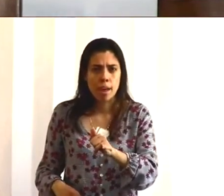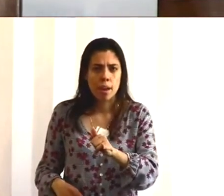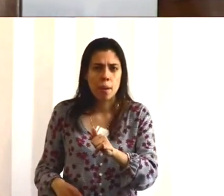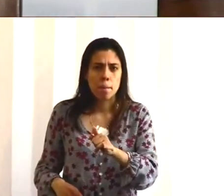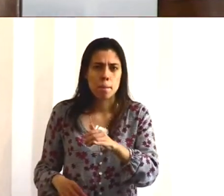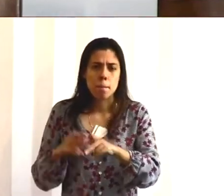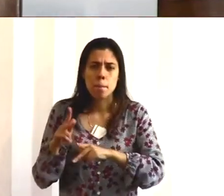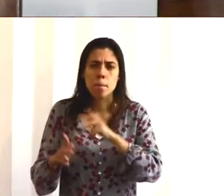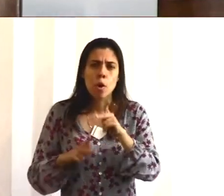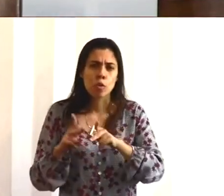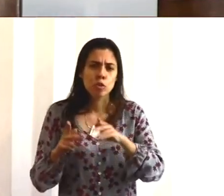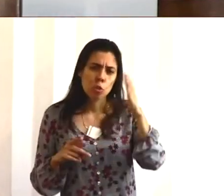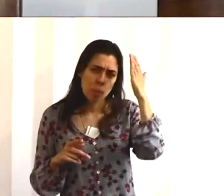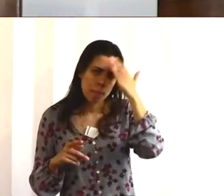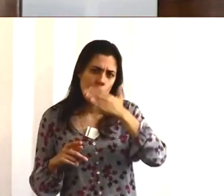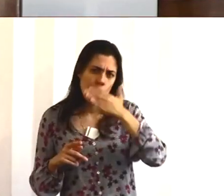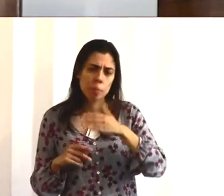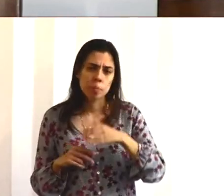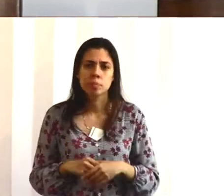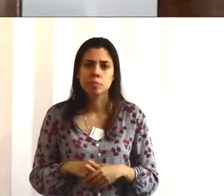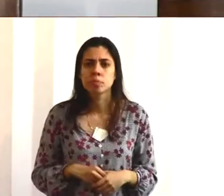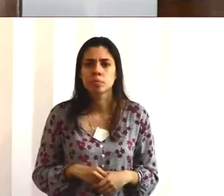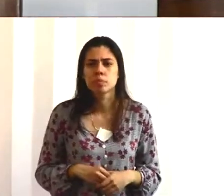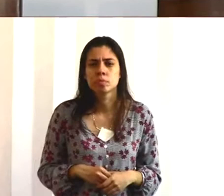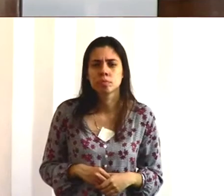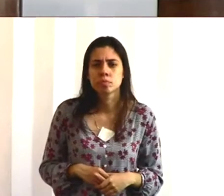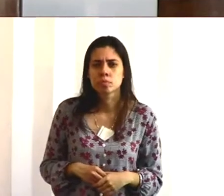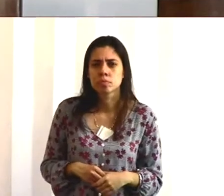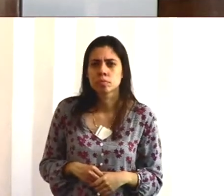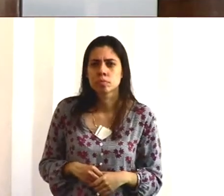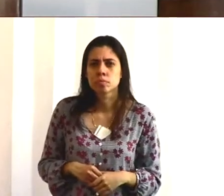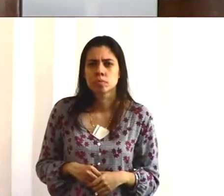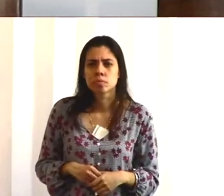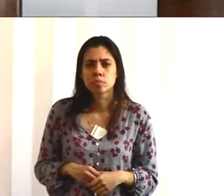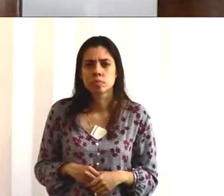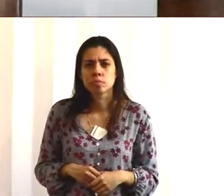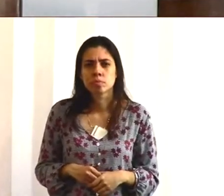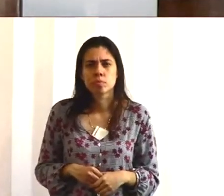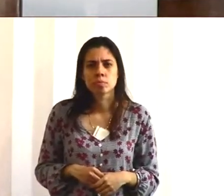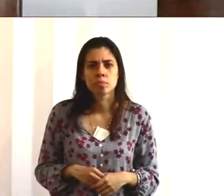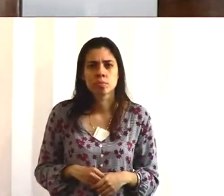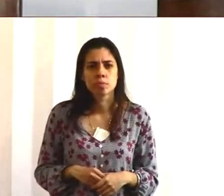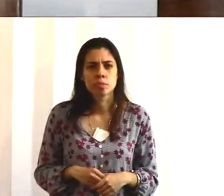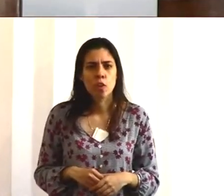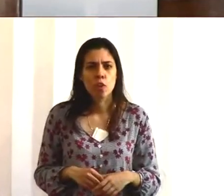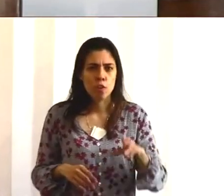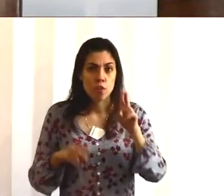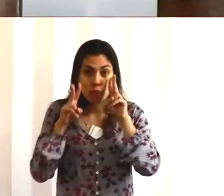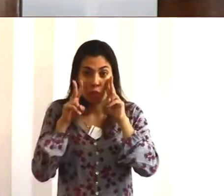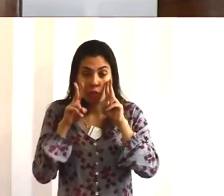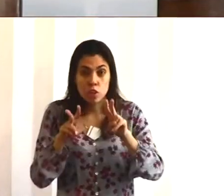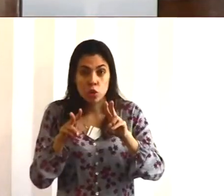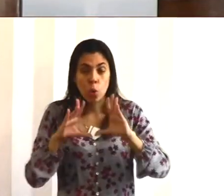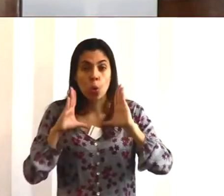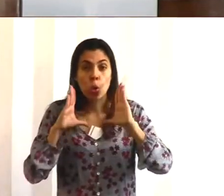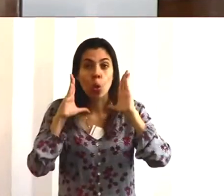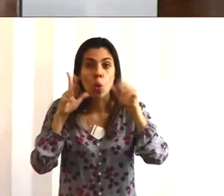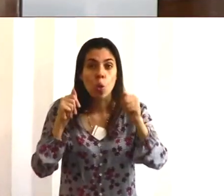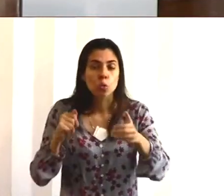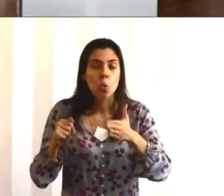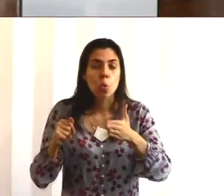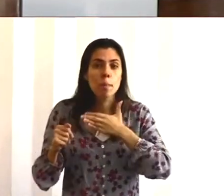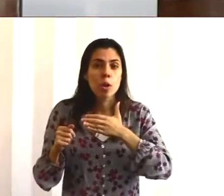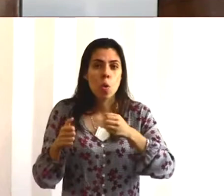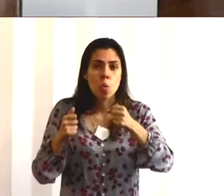quando vocês se levantam contra o meu povo. É isso que eu faço com seus carros, é isso que eu faço com as suas lanças, é isso que eu faço contra